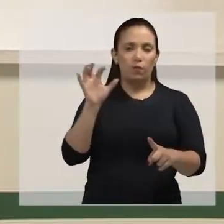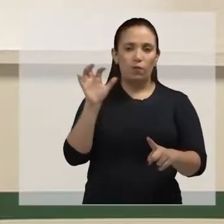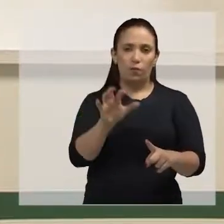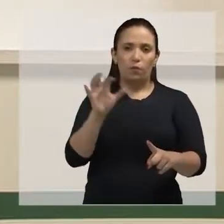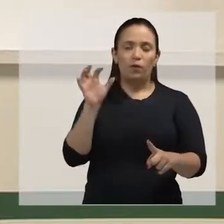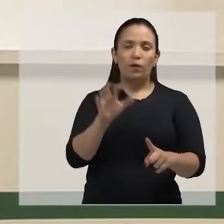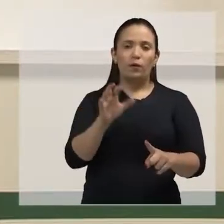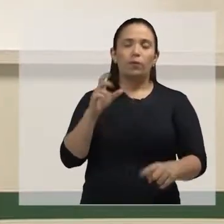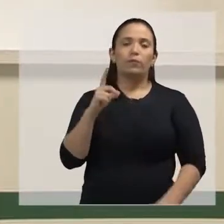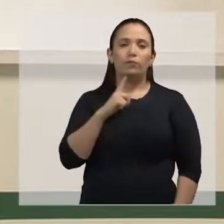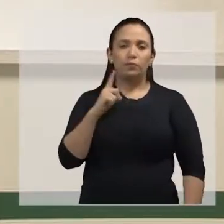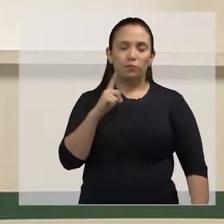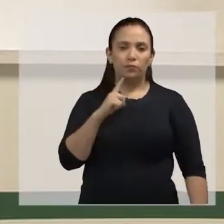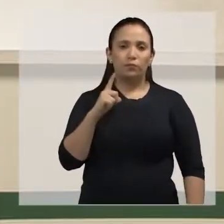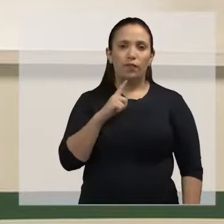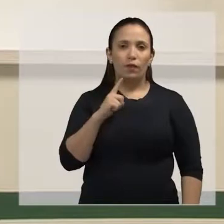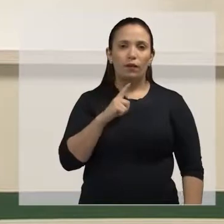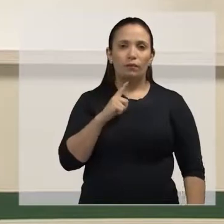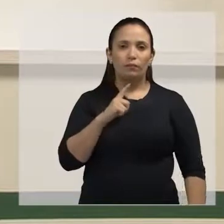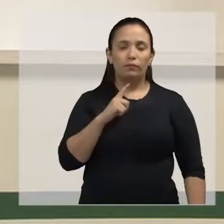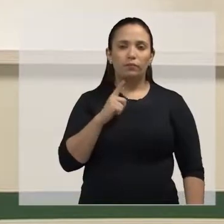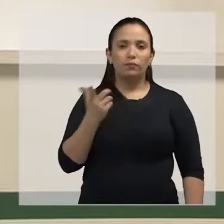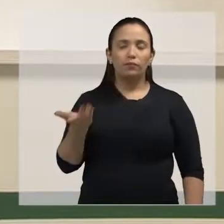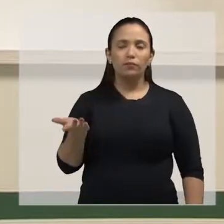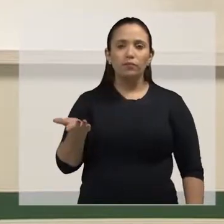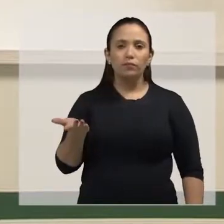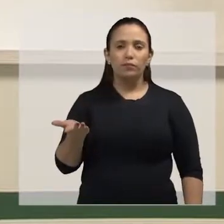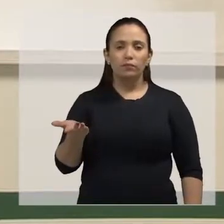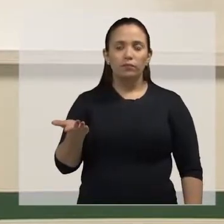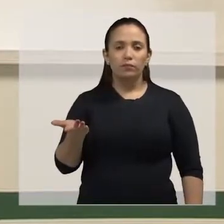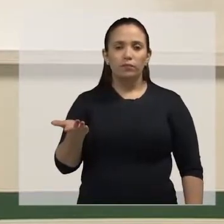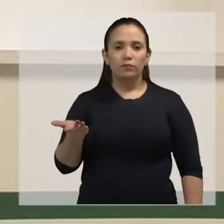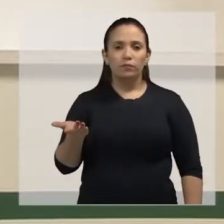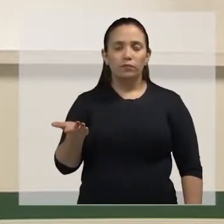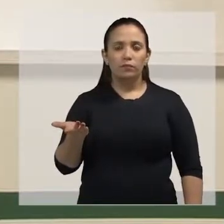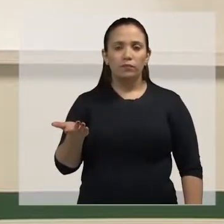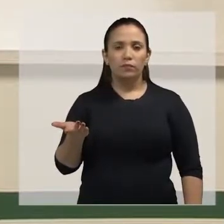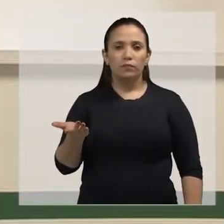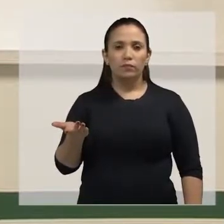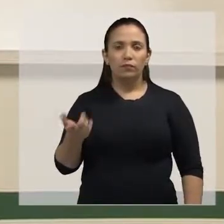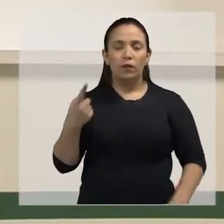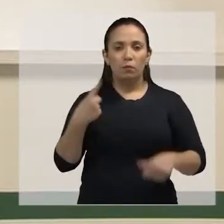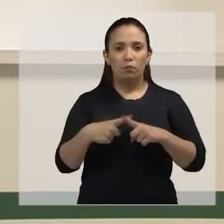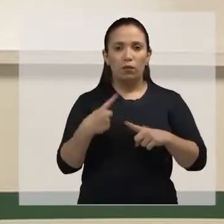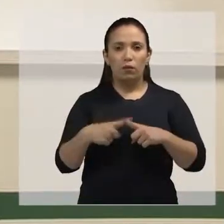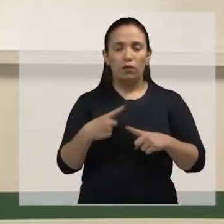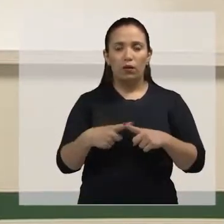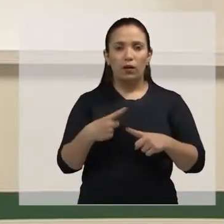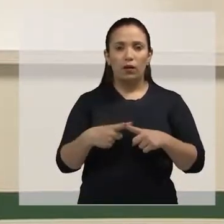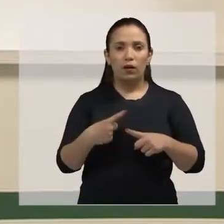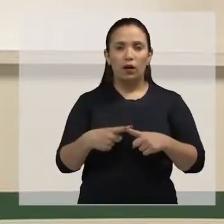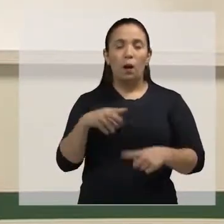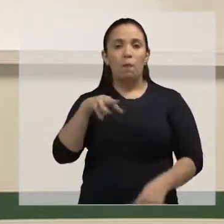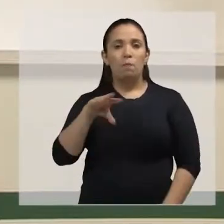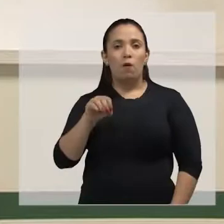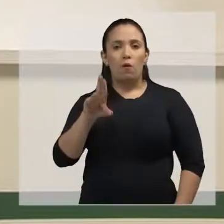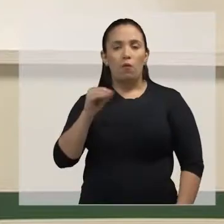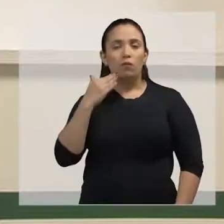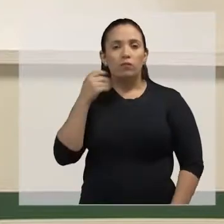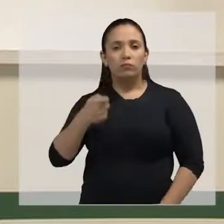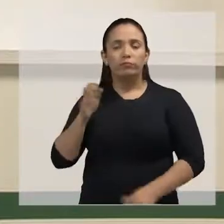não, eu ia mudar, mas não vou mais não. Porque teve o Moro que disse aquilo ali... Fortaleceu a concepção dela.